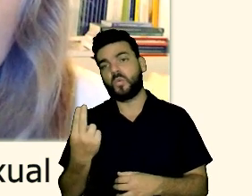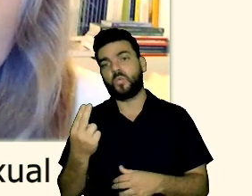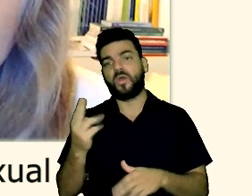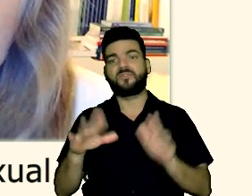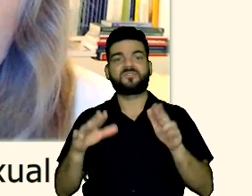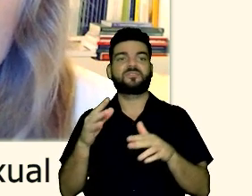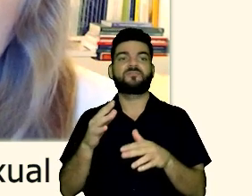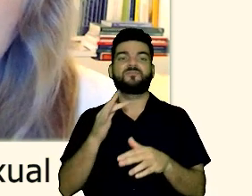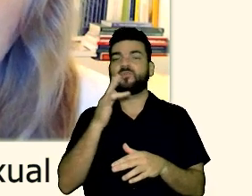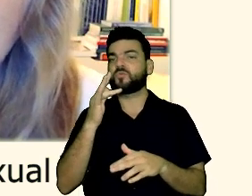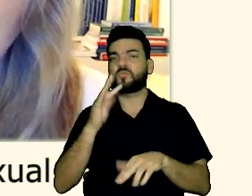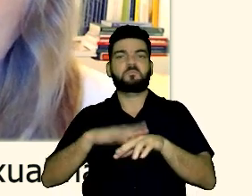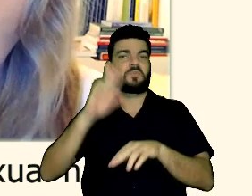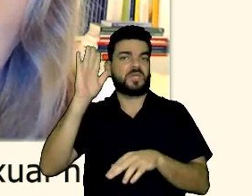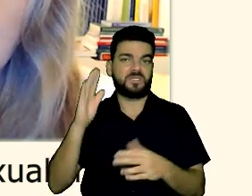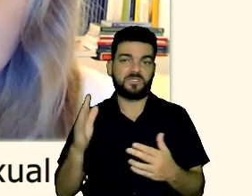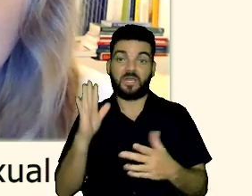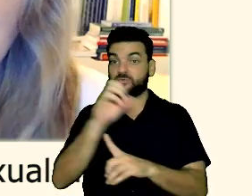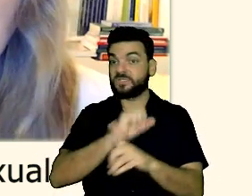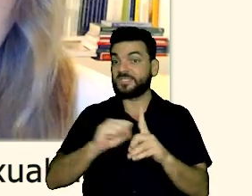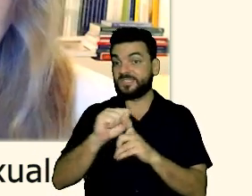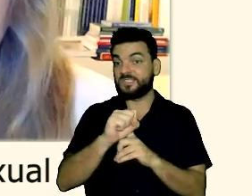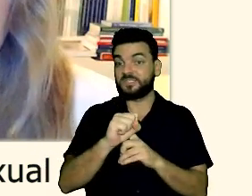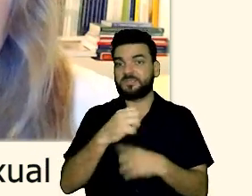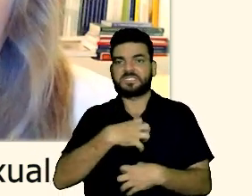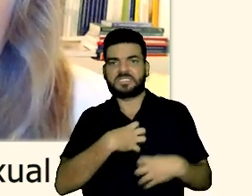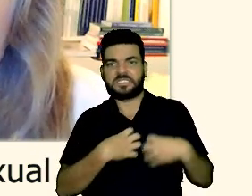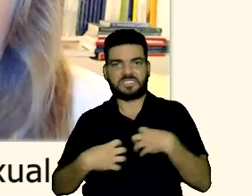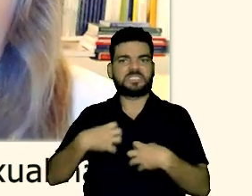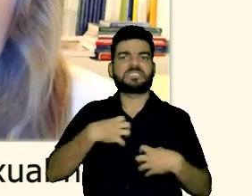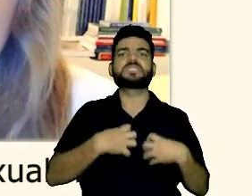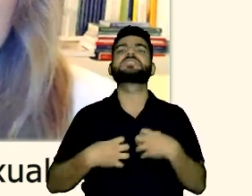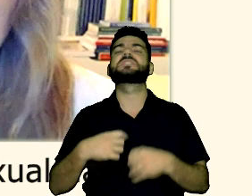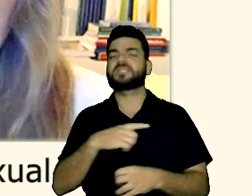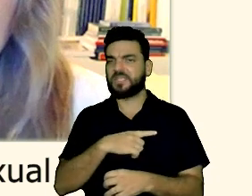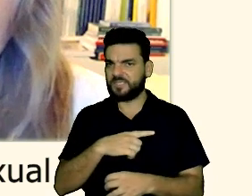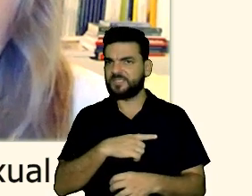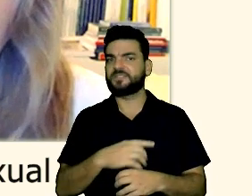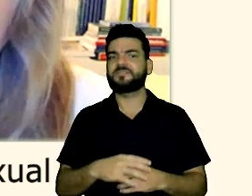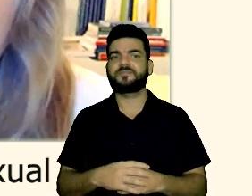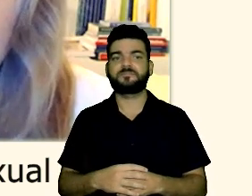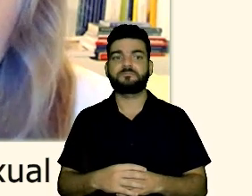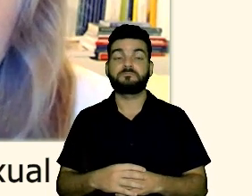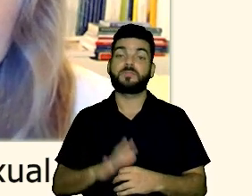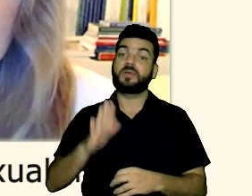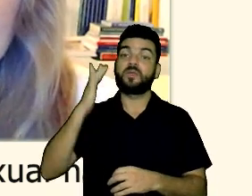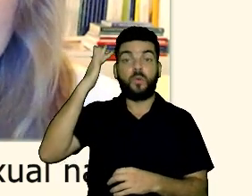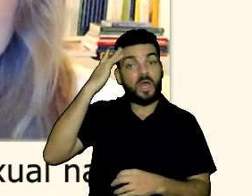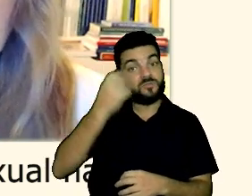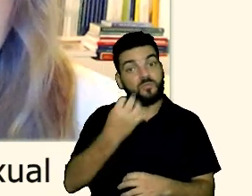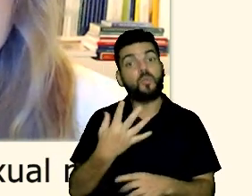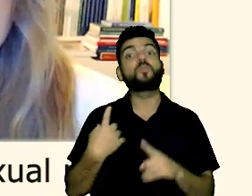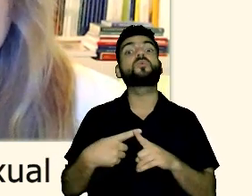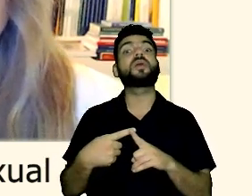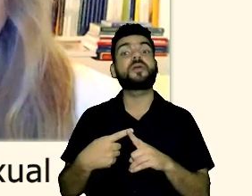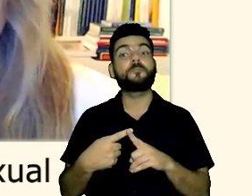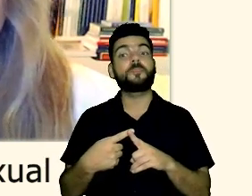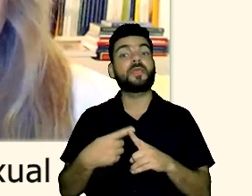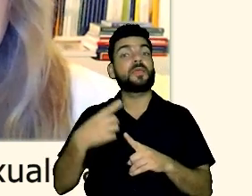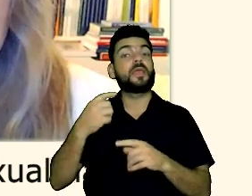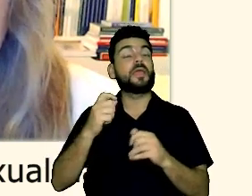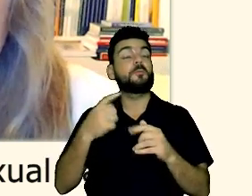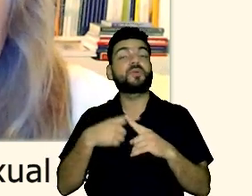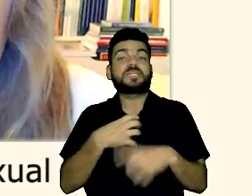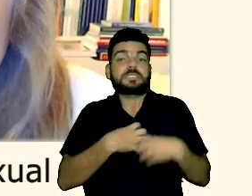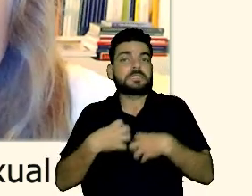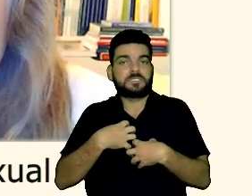pouquinho incomodada, mas por um lado bom, provocada, eu diria, porque ela está diante de um tema que ela também